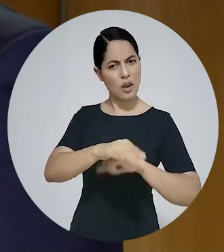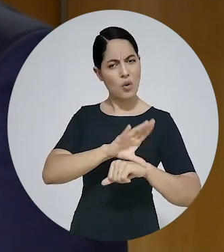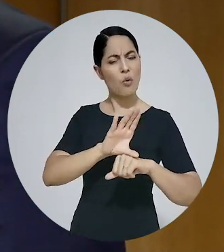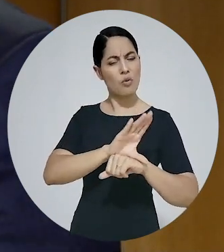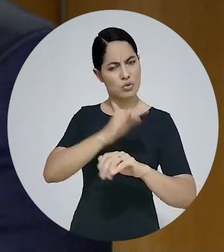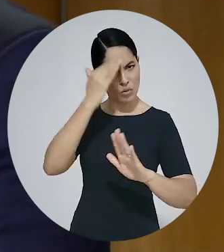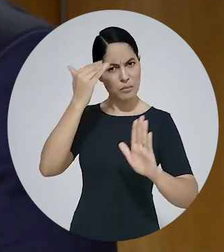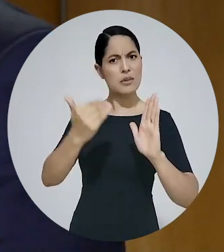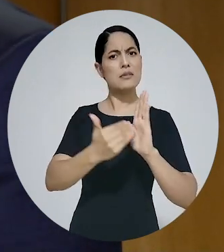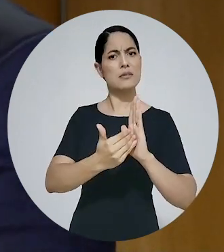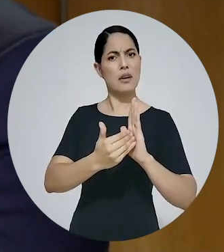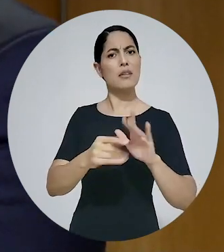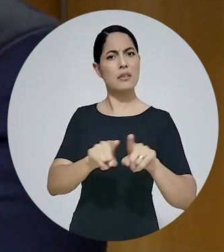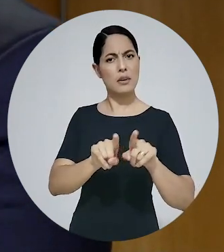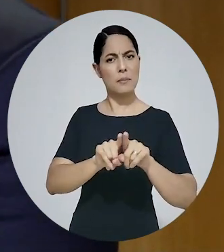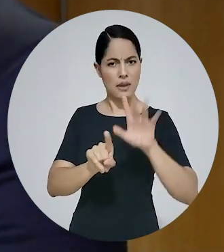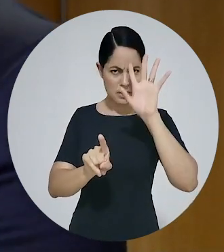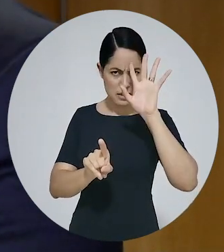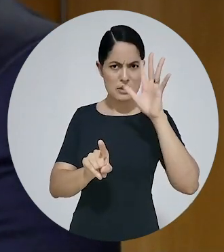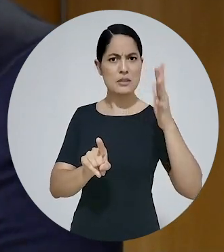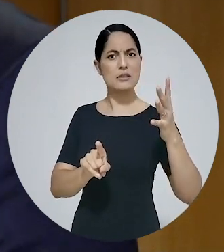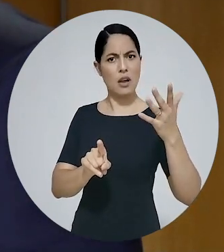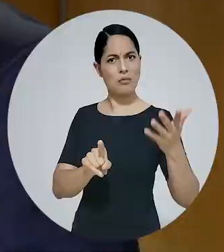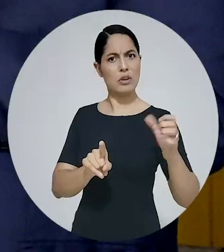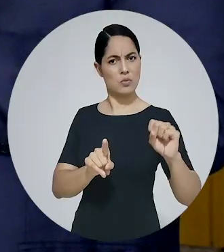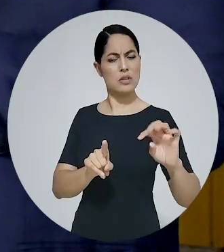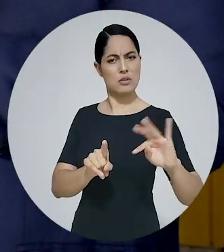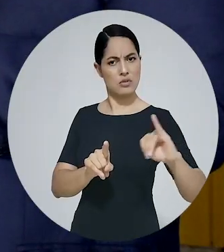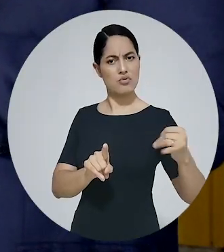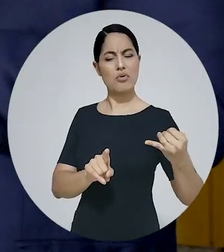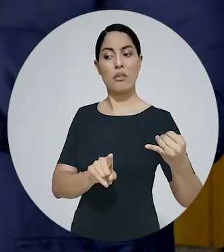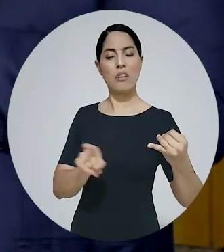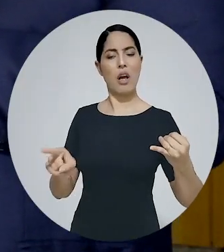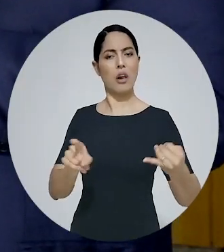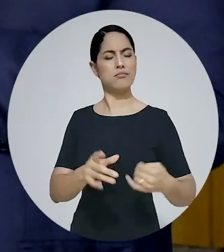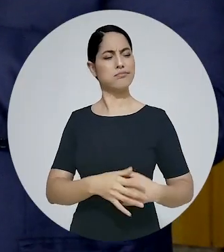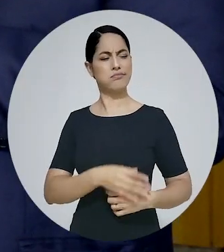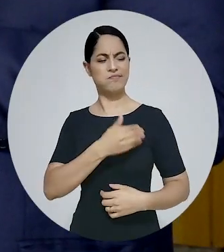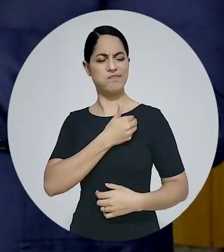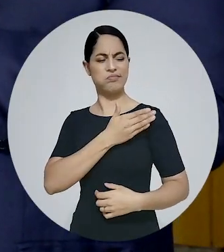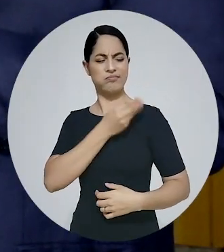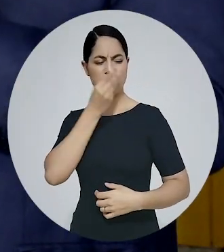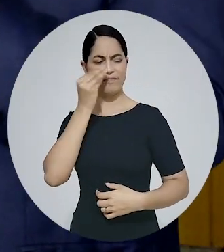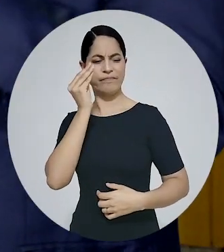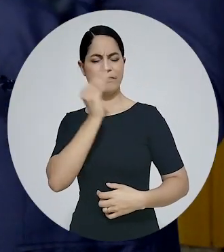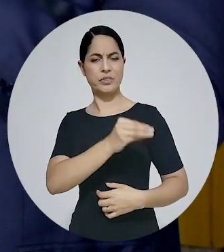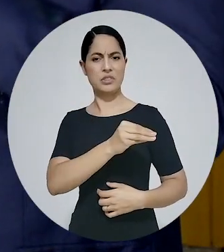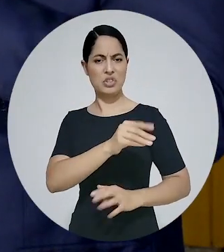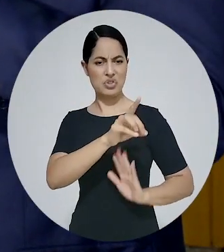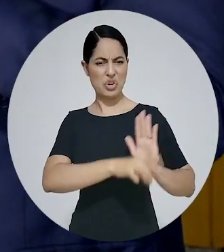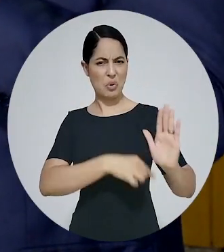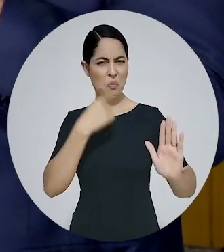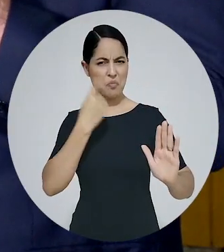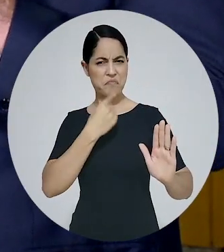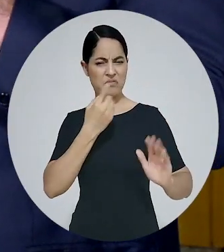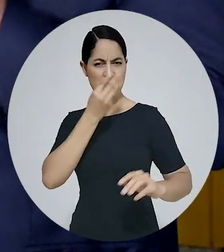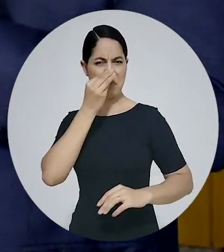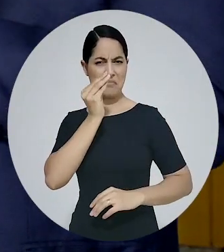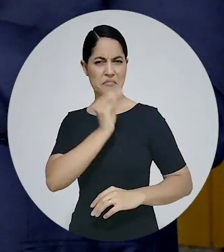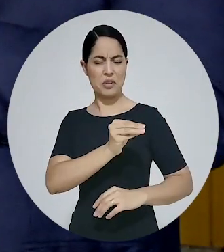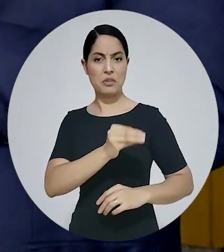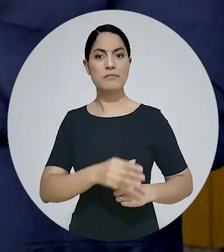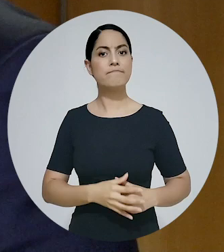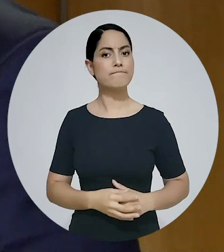à lei, à Constituição e à jurisprudência do Superior Tribunal de Justiça, aí ela nega as prerrogativas